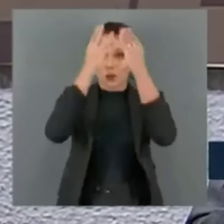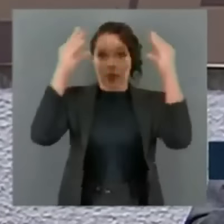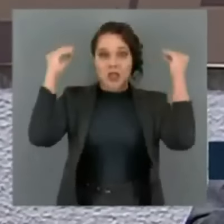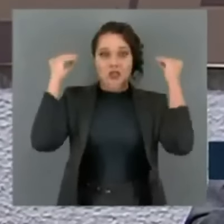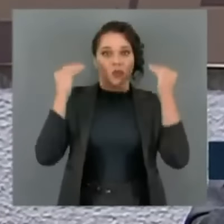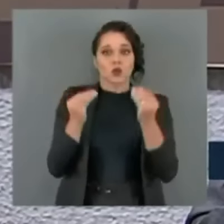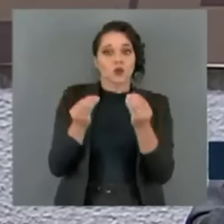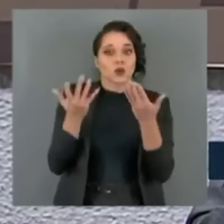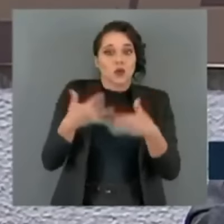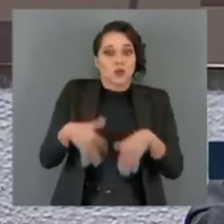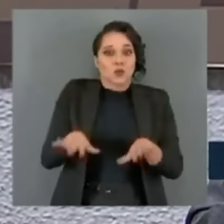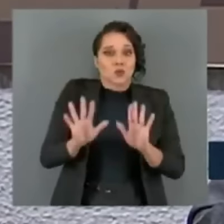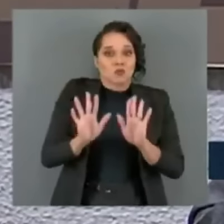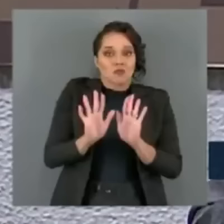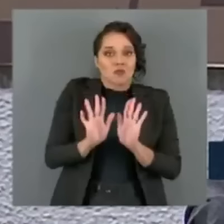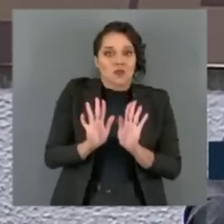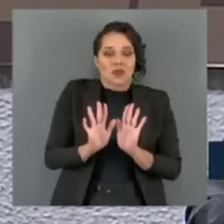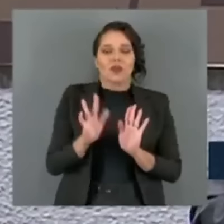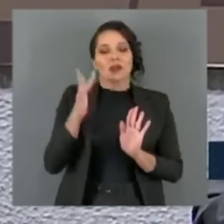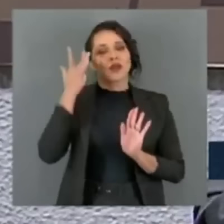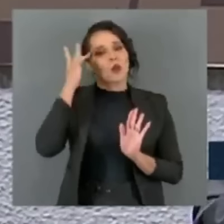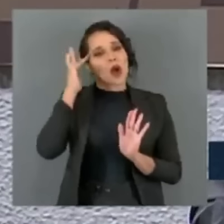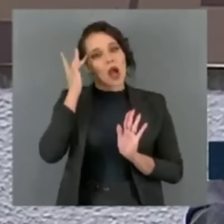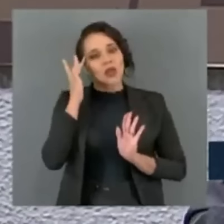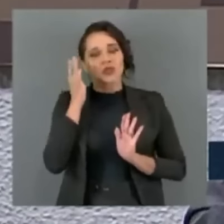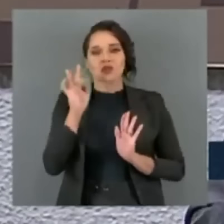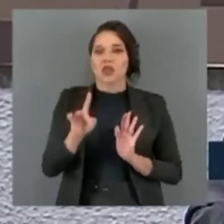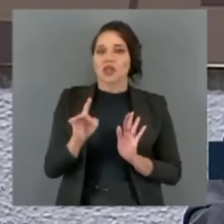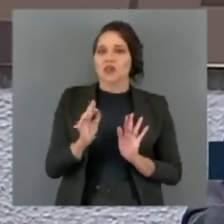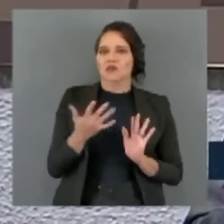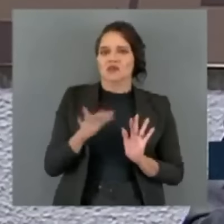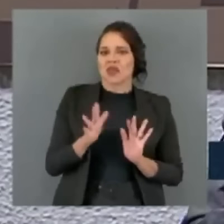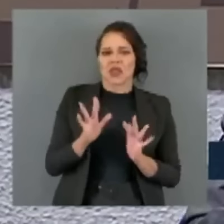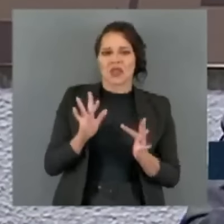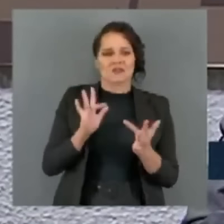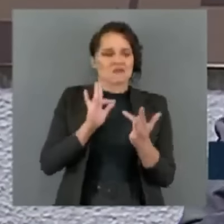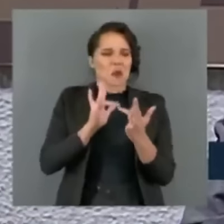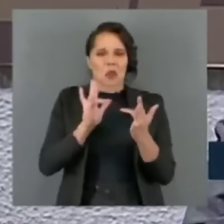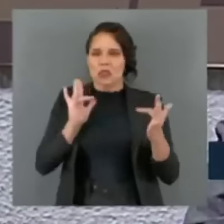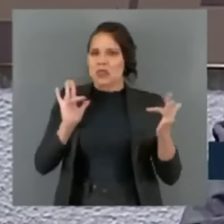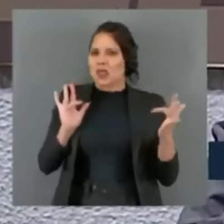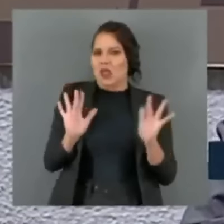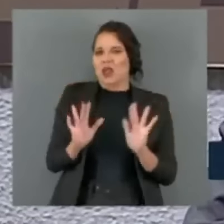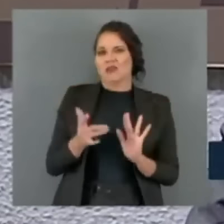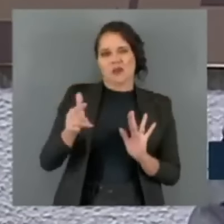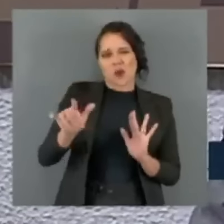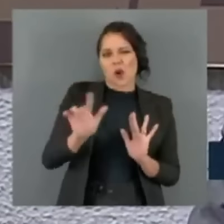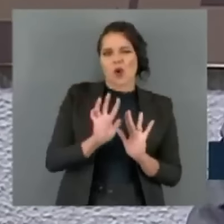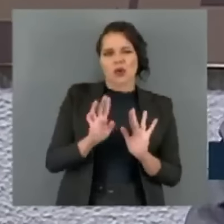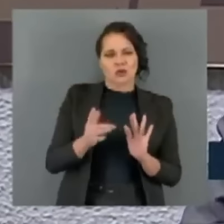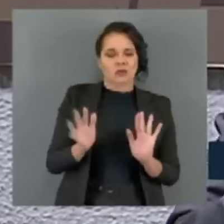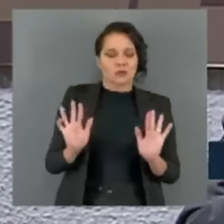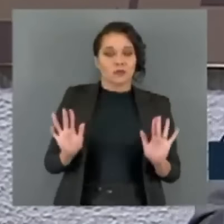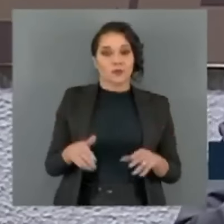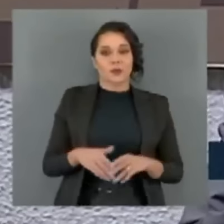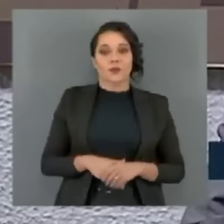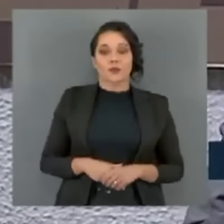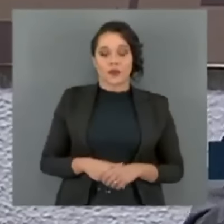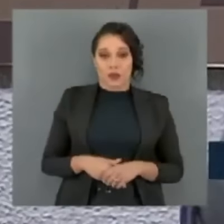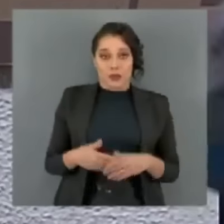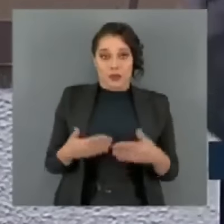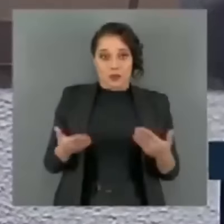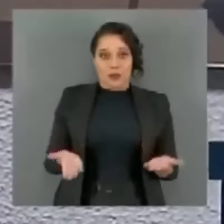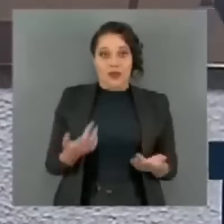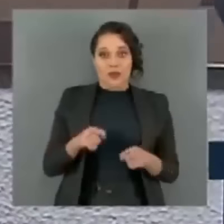a sentar. Então, acho que ele não tem nenhuma simpatia, nem acho que é outra, a razão é outra. Bom, finalmente,